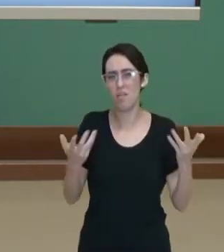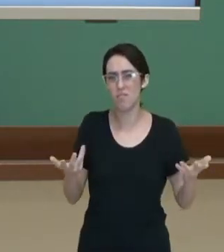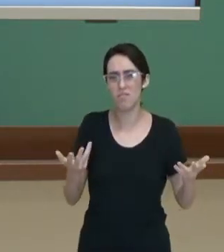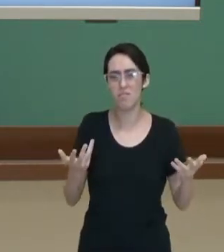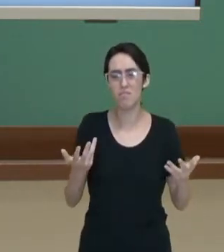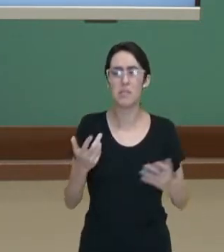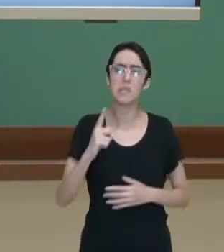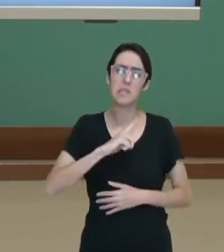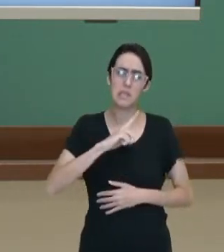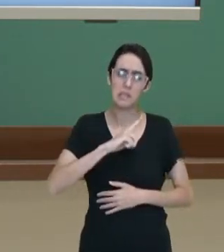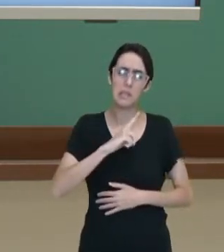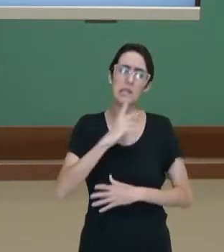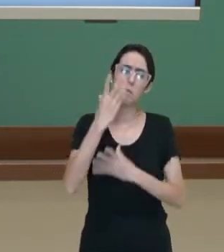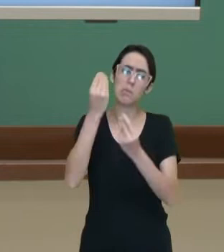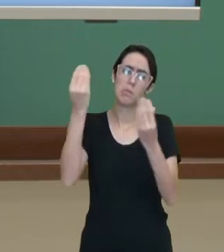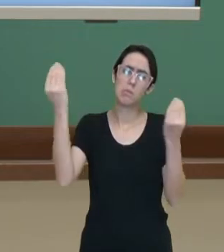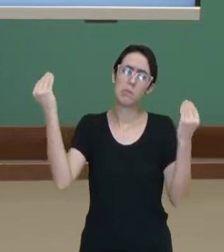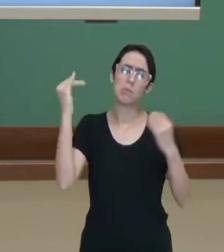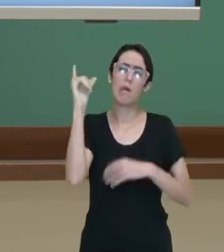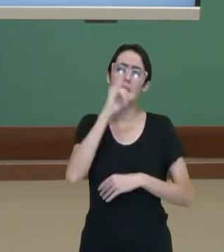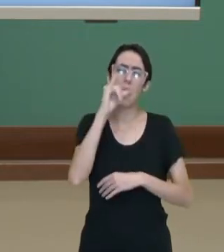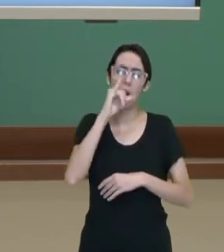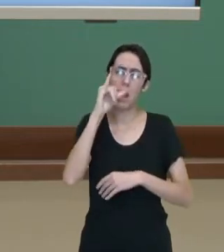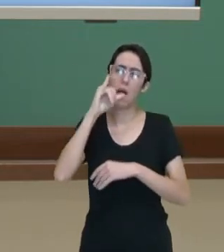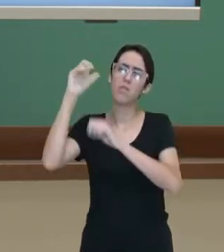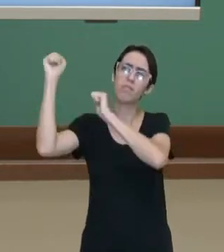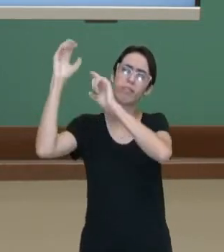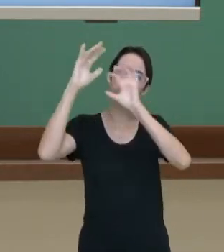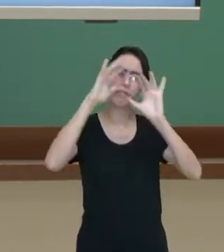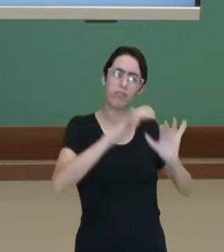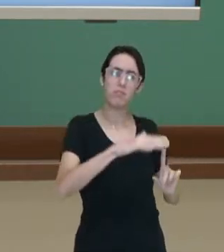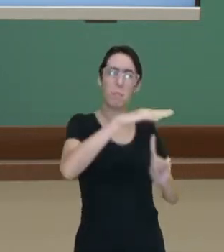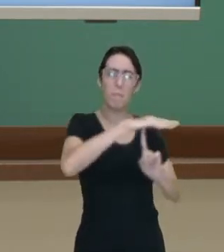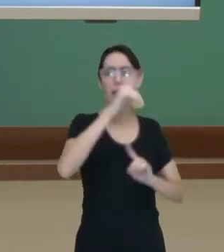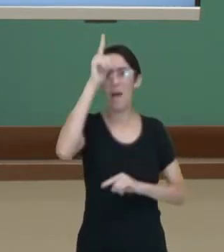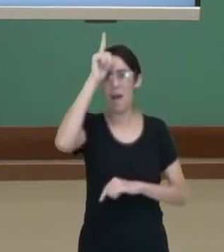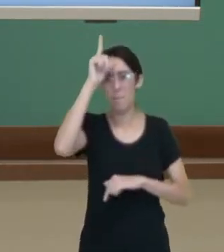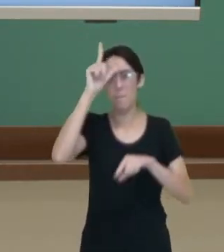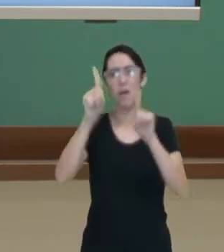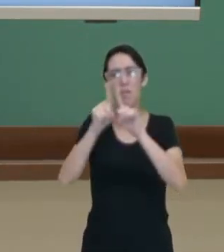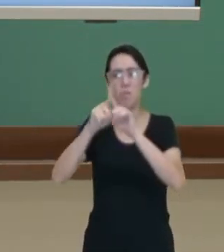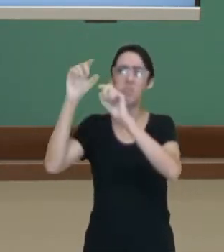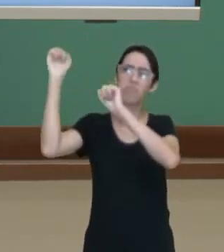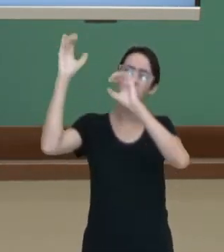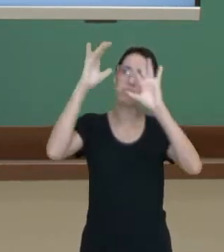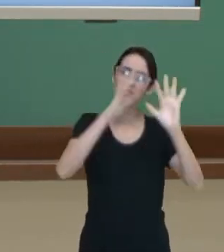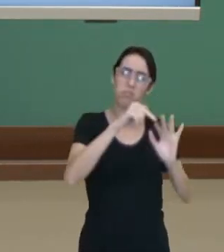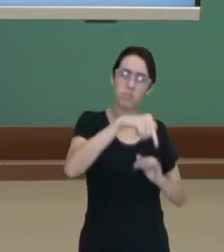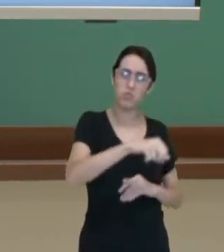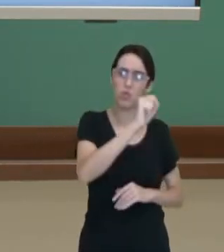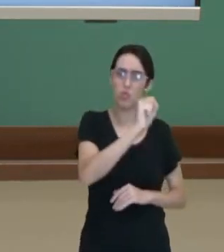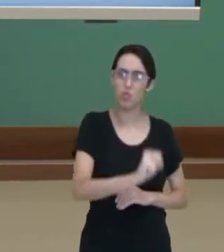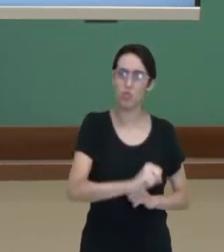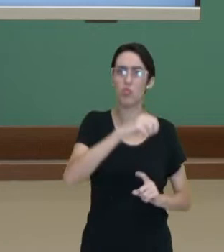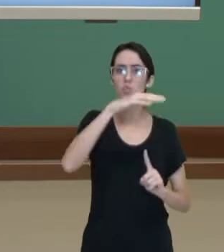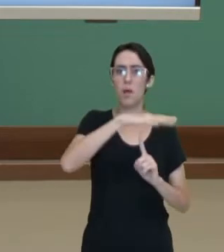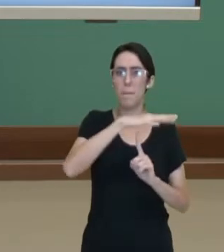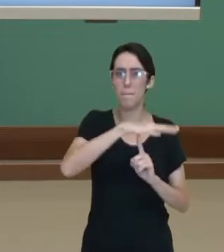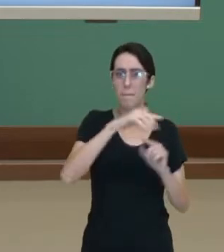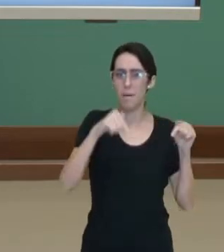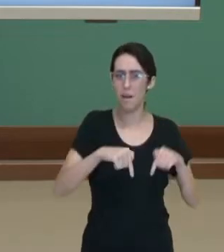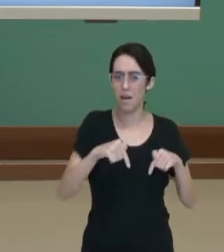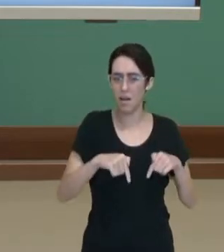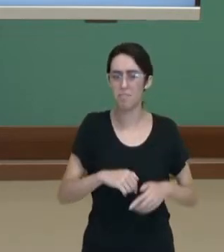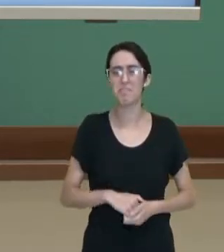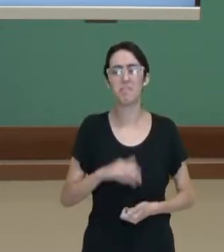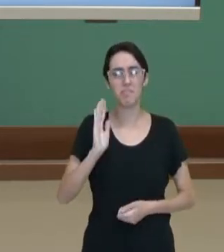de imigrantes, principalmente de italianos e alemães, que vieram para a região sul, especialmente aqui para o estado